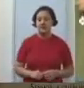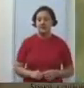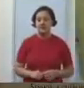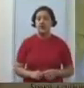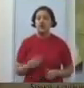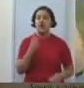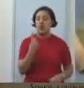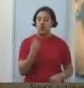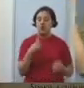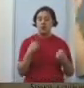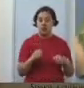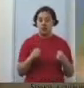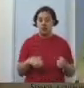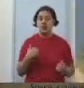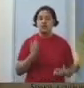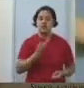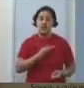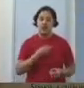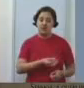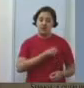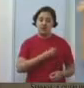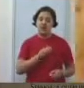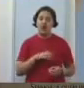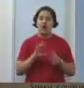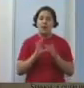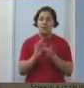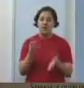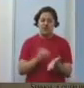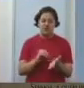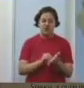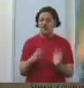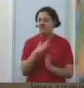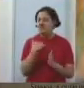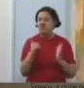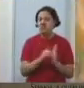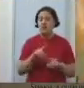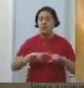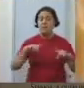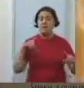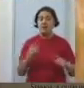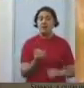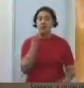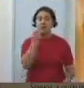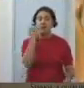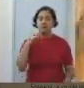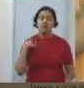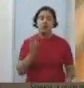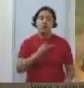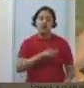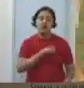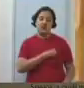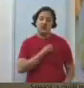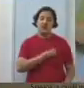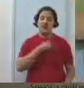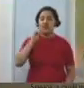O único essencial em nossa vida. Pode faltar tudo, tudo, tudo, tudo. O único essencial na nossa vida é Deus. Único,